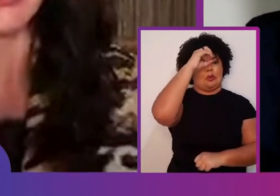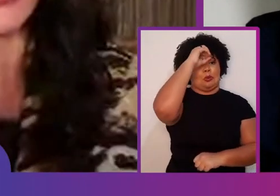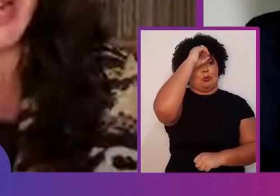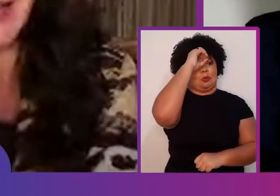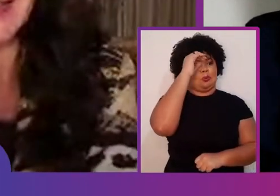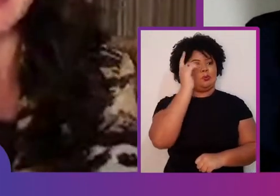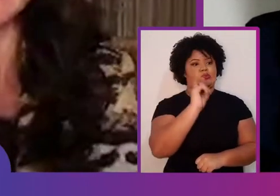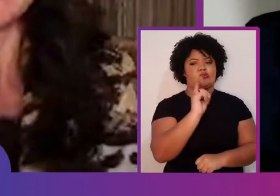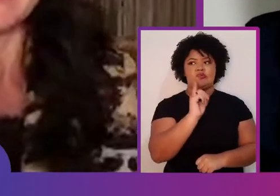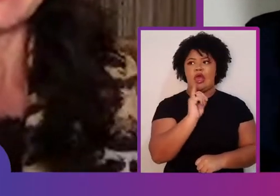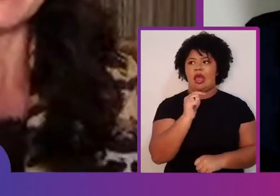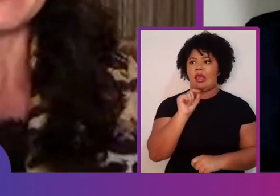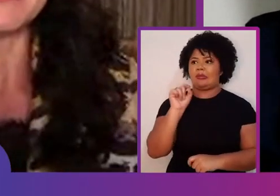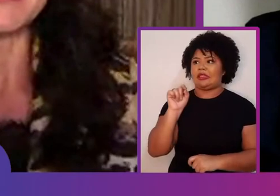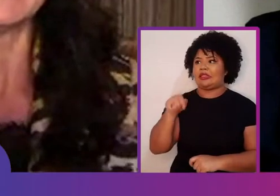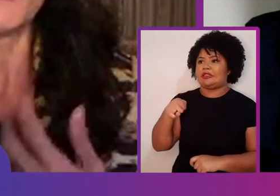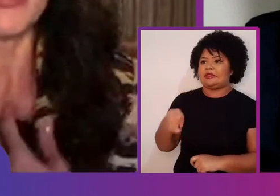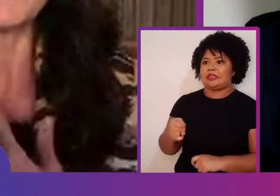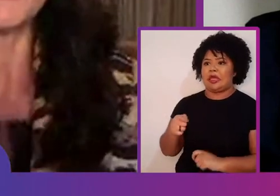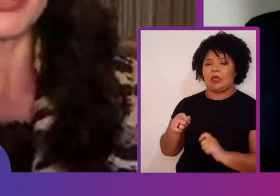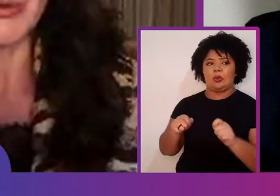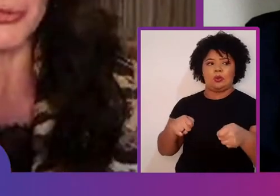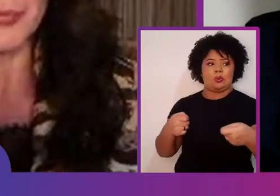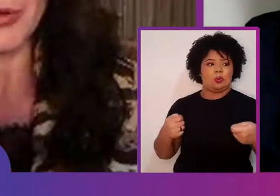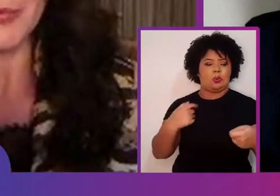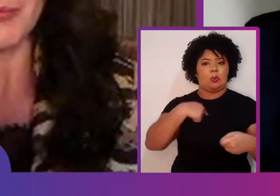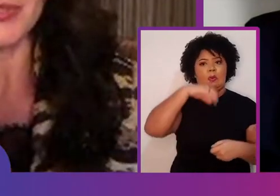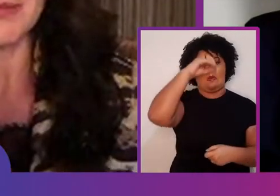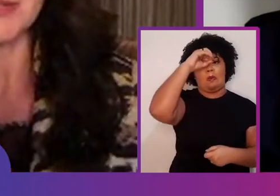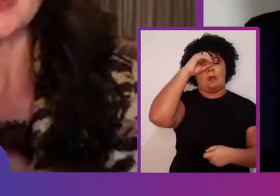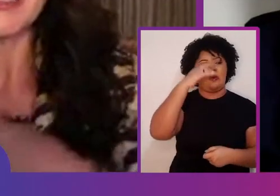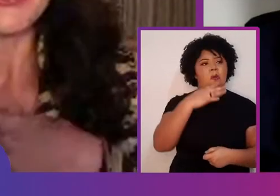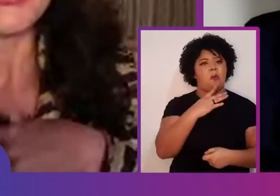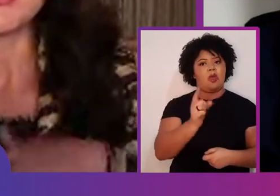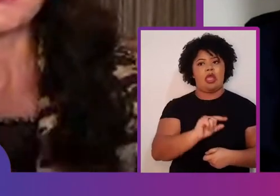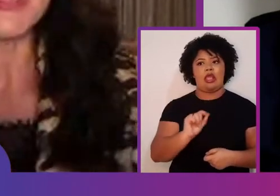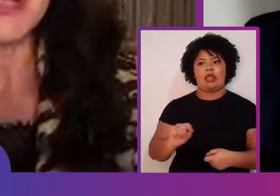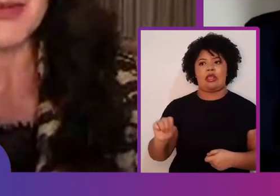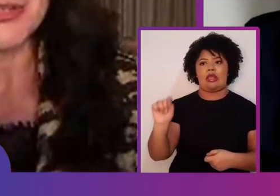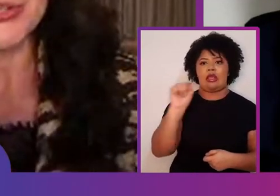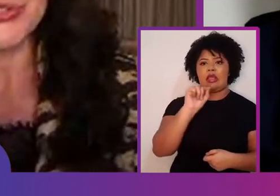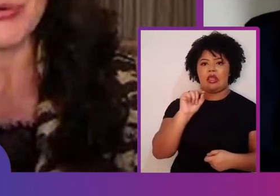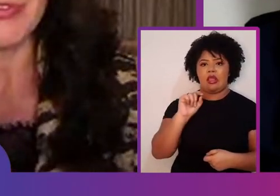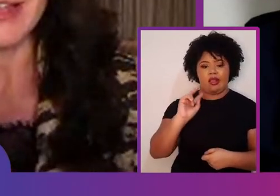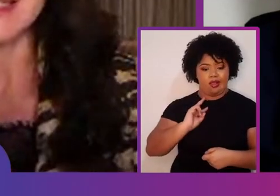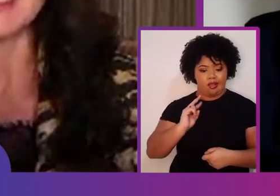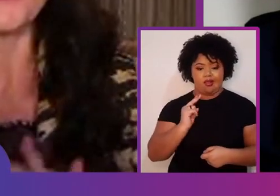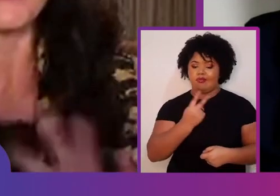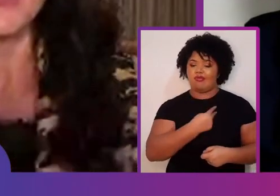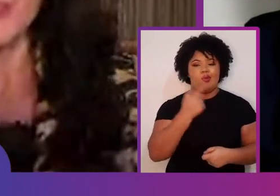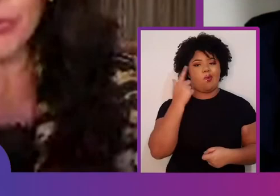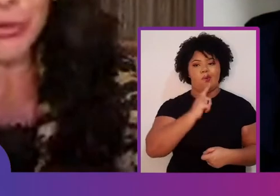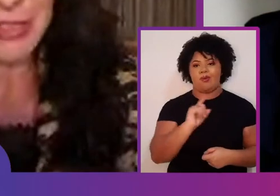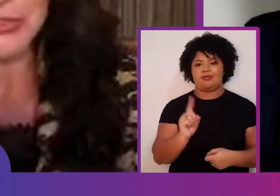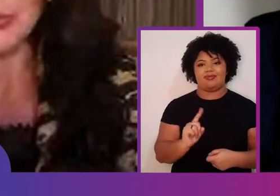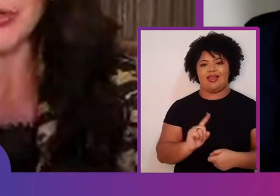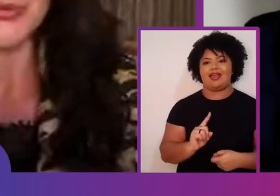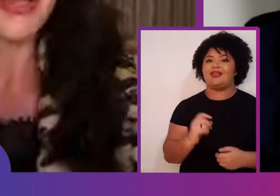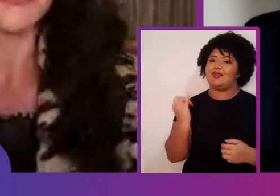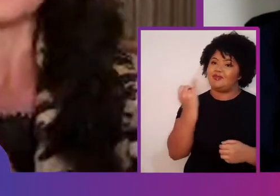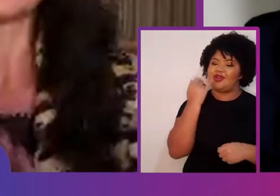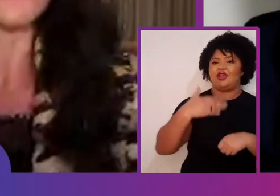alguma coisa, de ignorá-la e com isso mudar o seu próprio comportamento. Então, acho que é fundamental que a gente converse. Eu amo